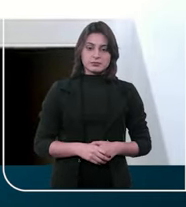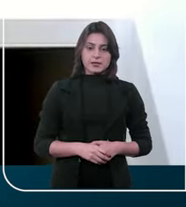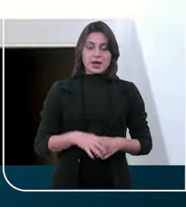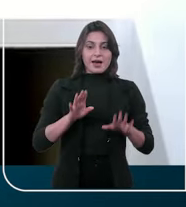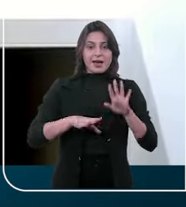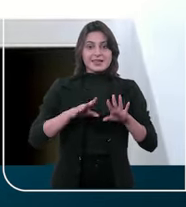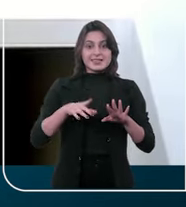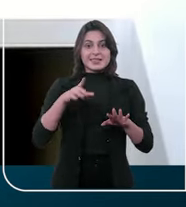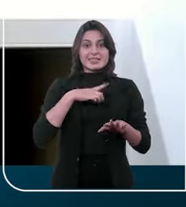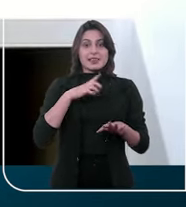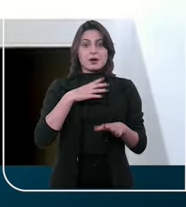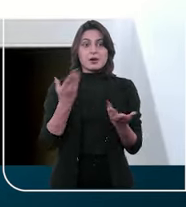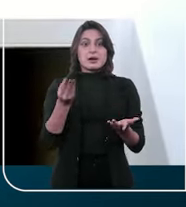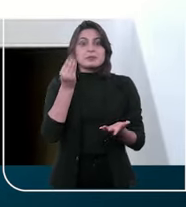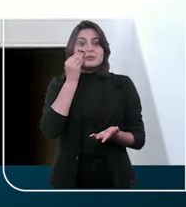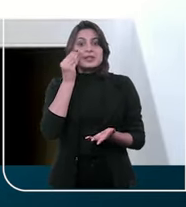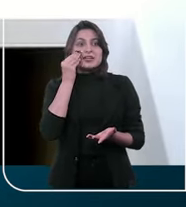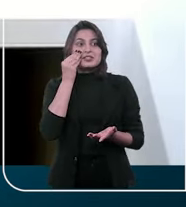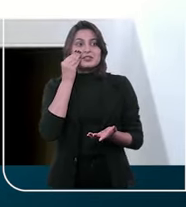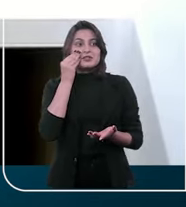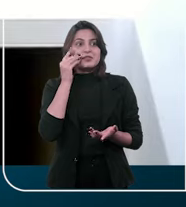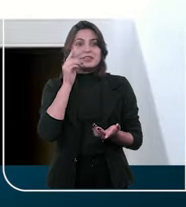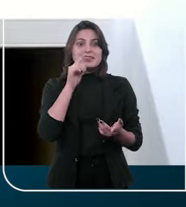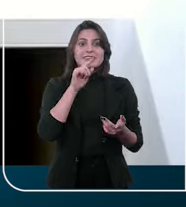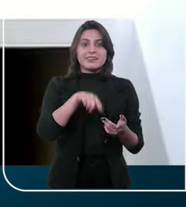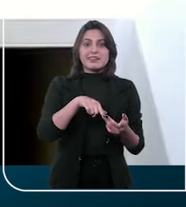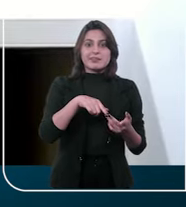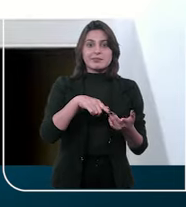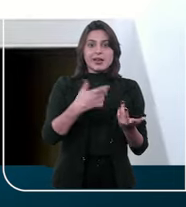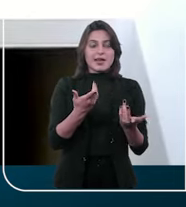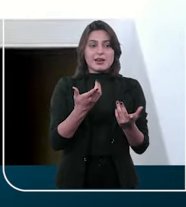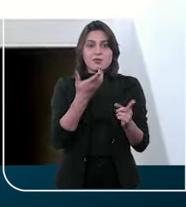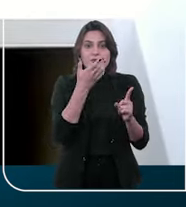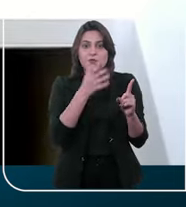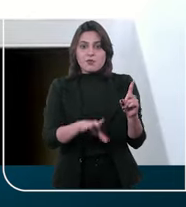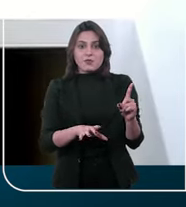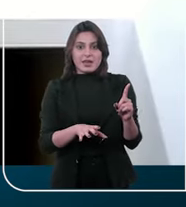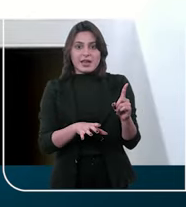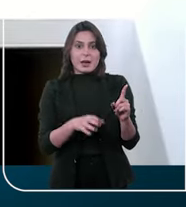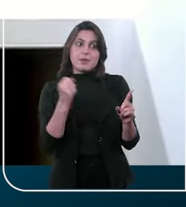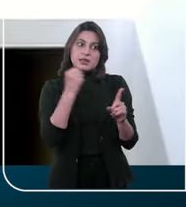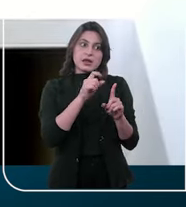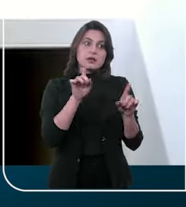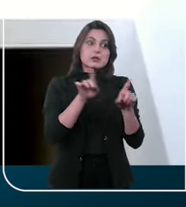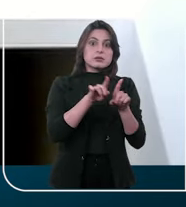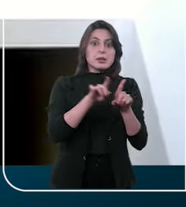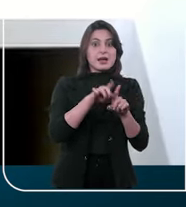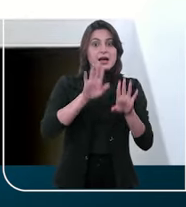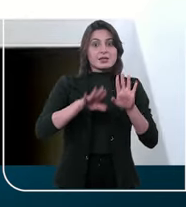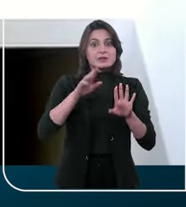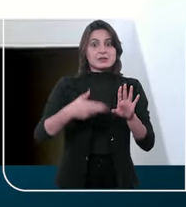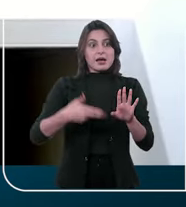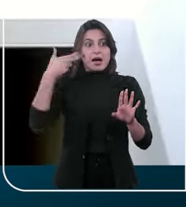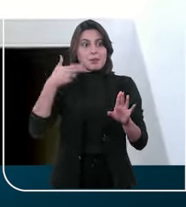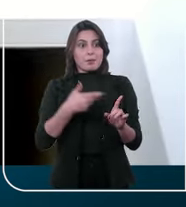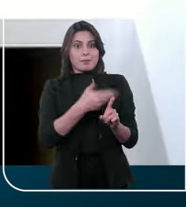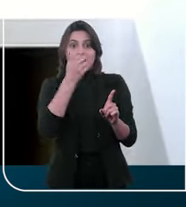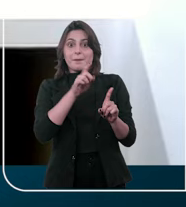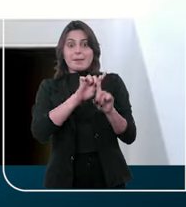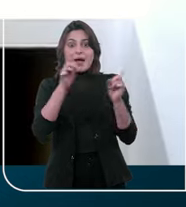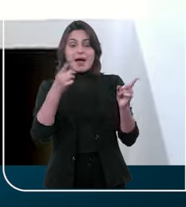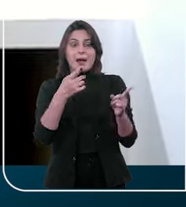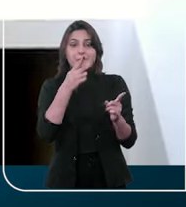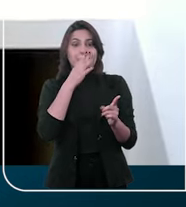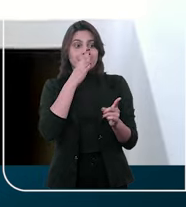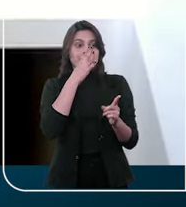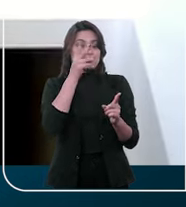emprego, né, de arma branca, em que a vítima não foi atingida. Então, pode não resultar nenhum delito remanescente e o réu acabar sendo absolvido em